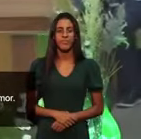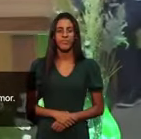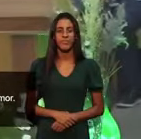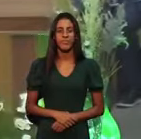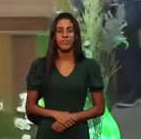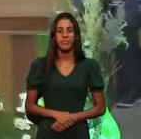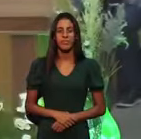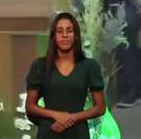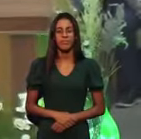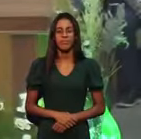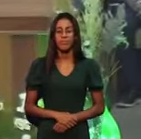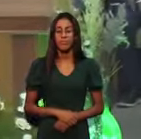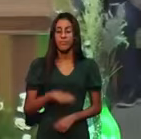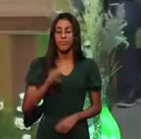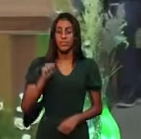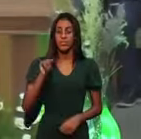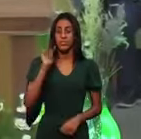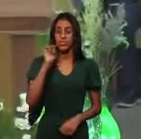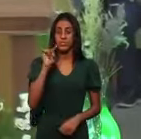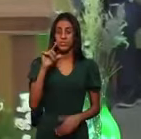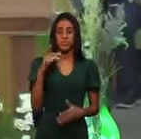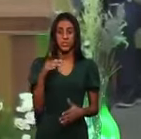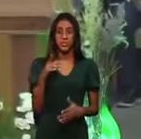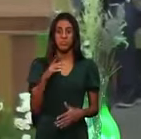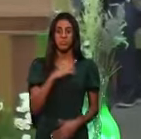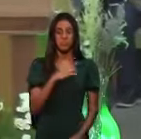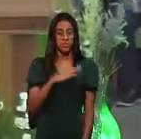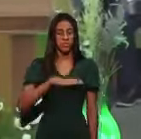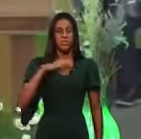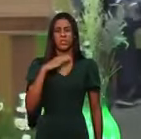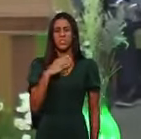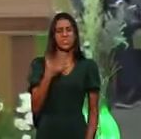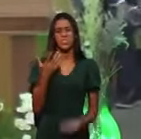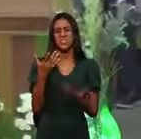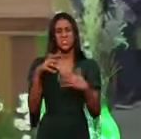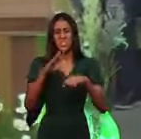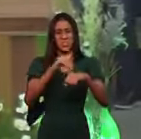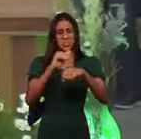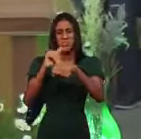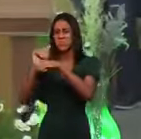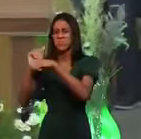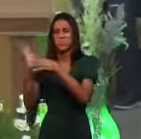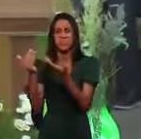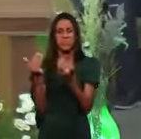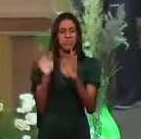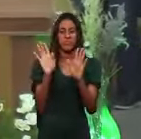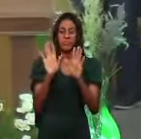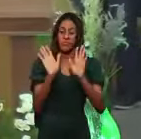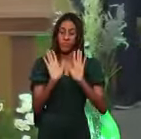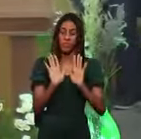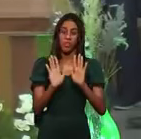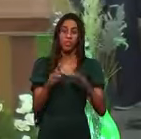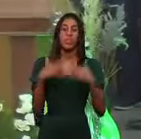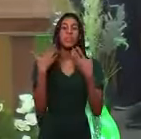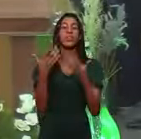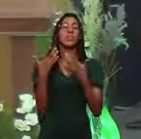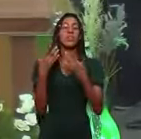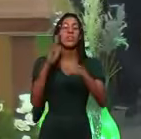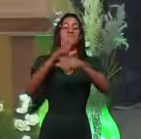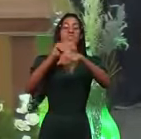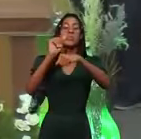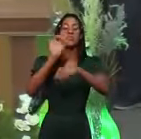E se você tiver coragem, eu não vou chamar todos os jovens, não quero chamar, só quero chamar aqueles que estão com a